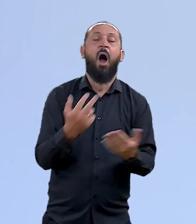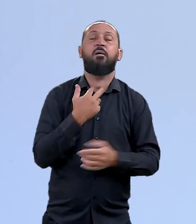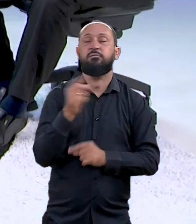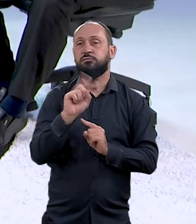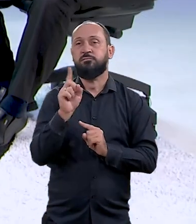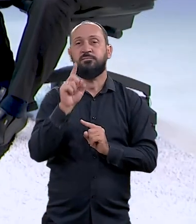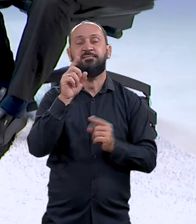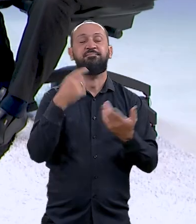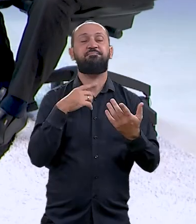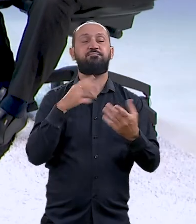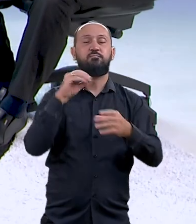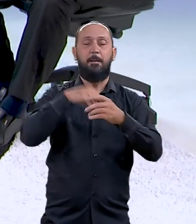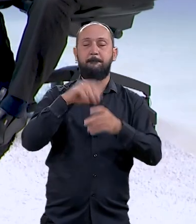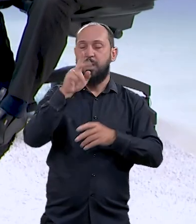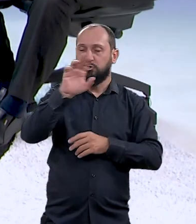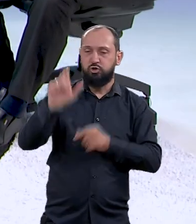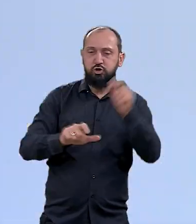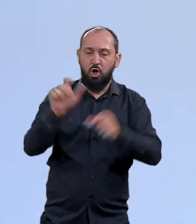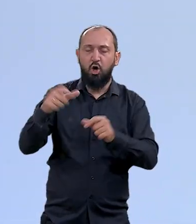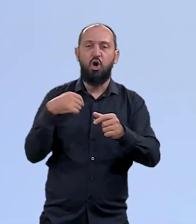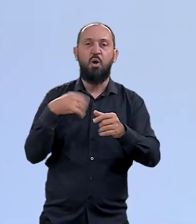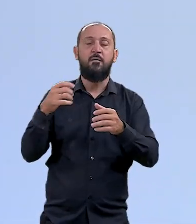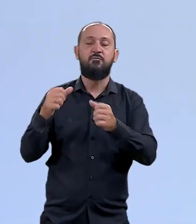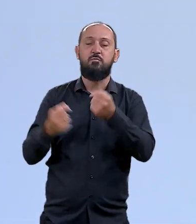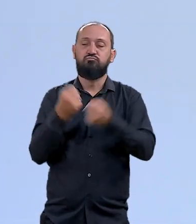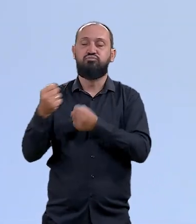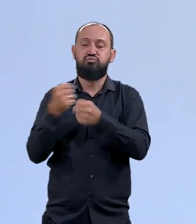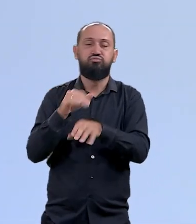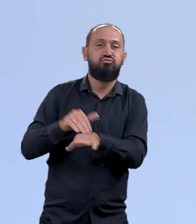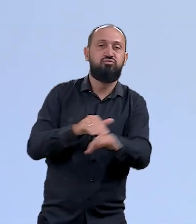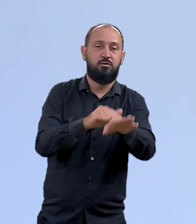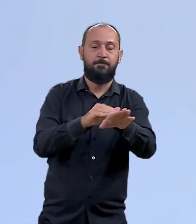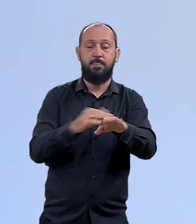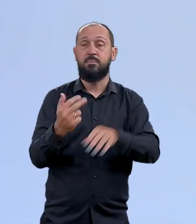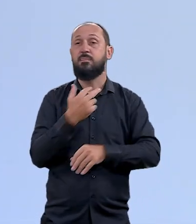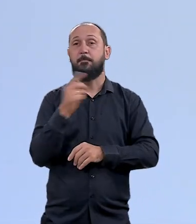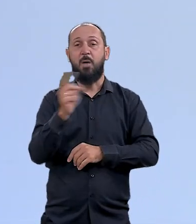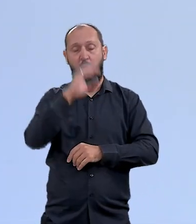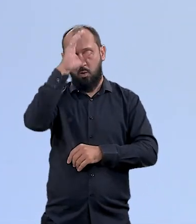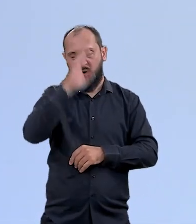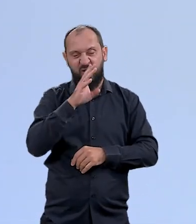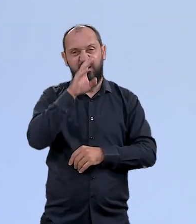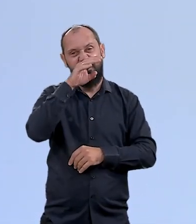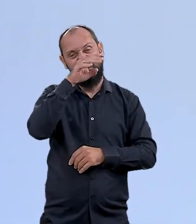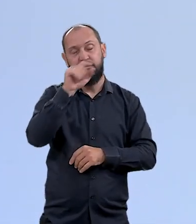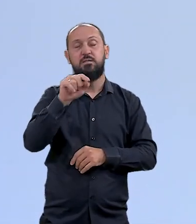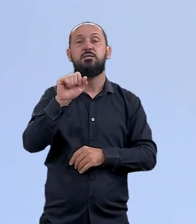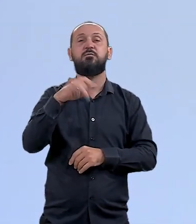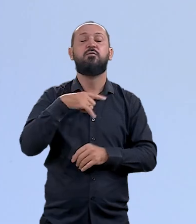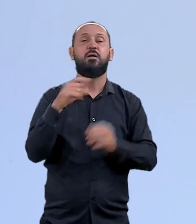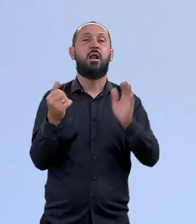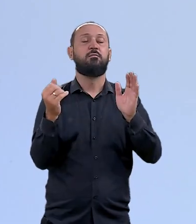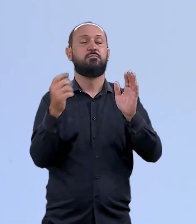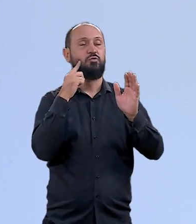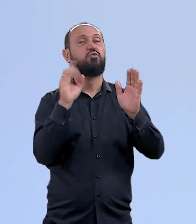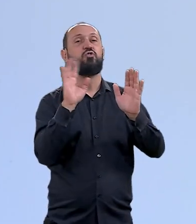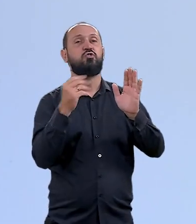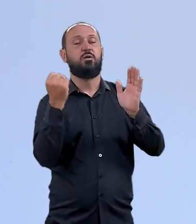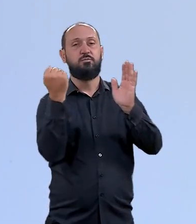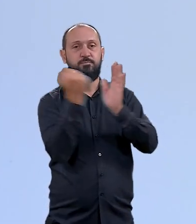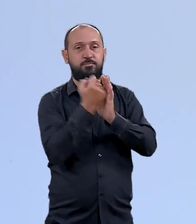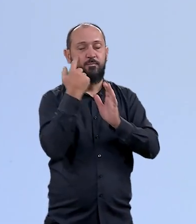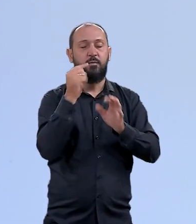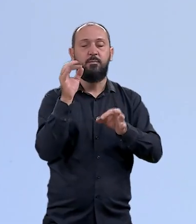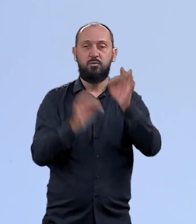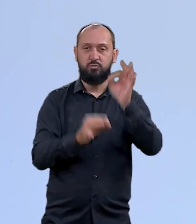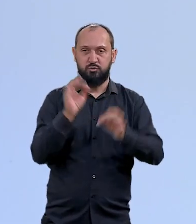cíveis eleitorais. Uma situação bastante comum é a diferenciação, vamos pensar na questão criminal. Os crimes